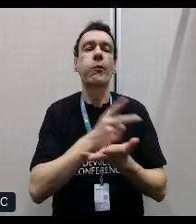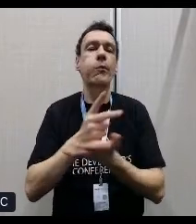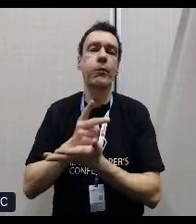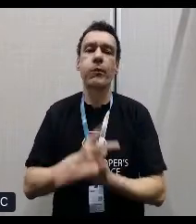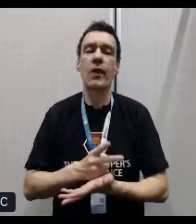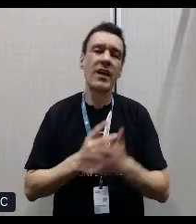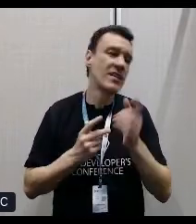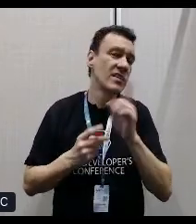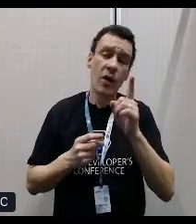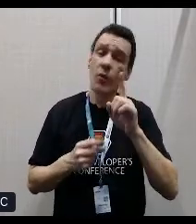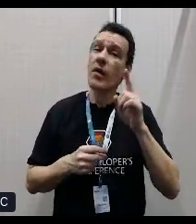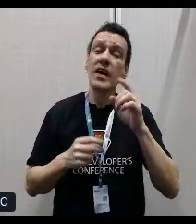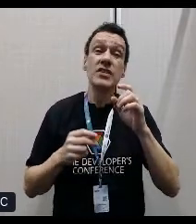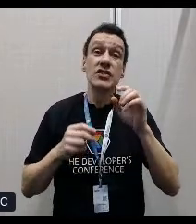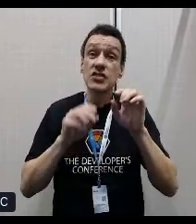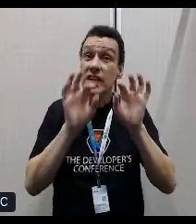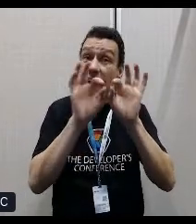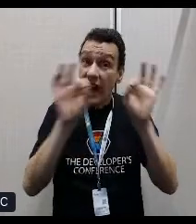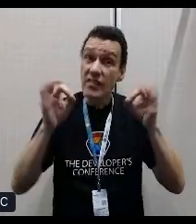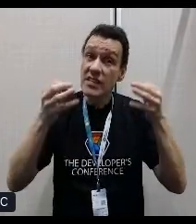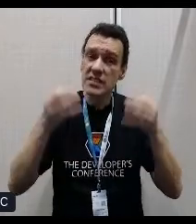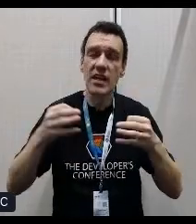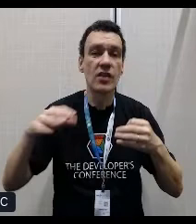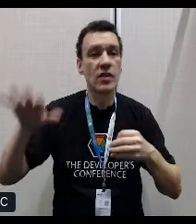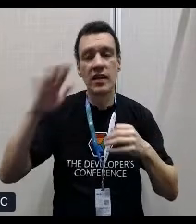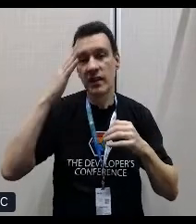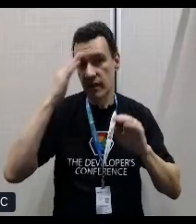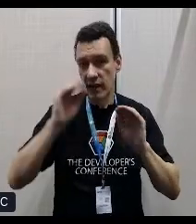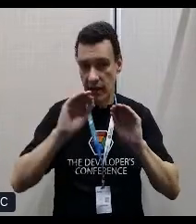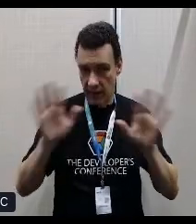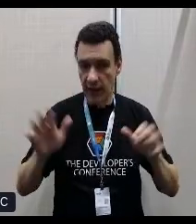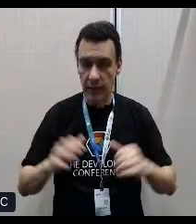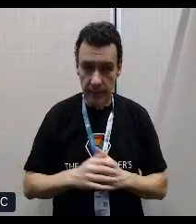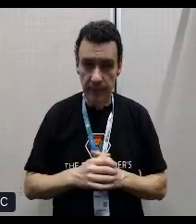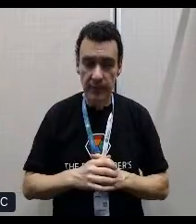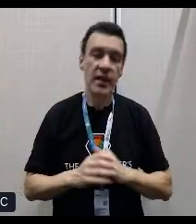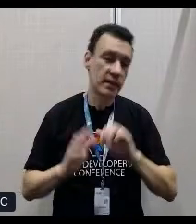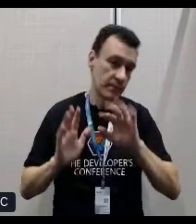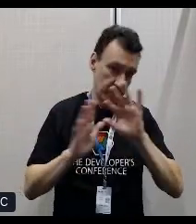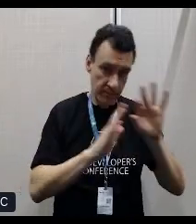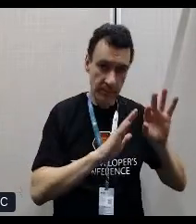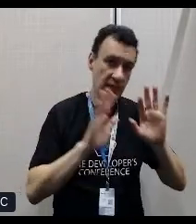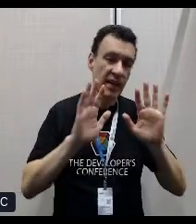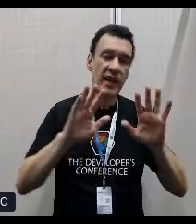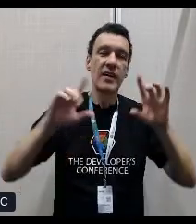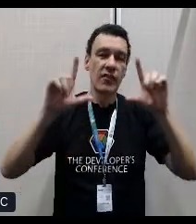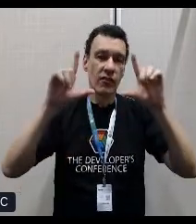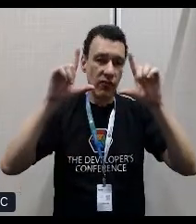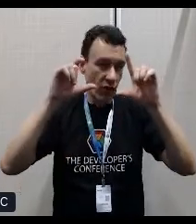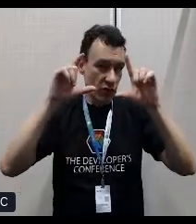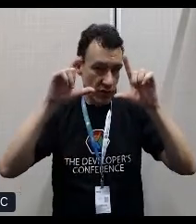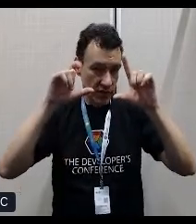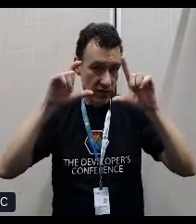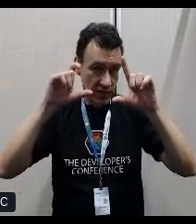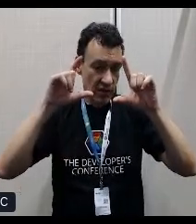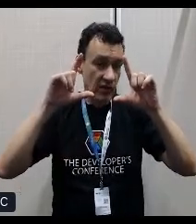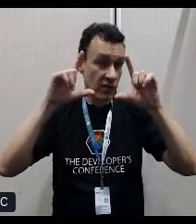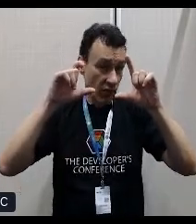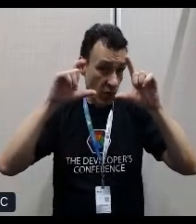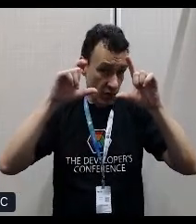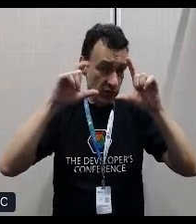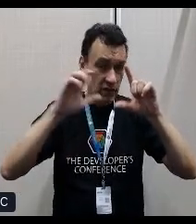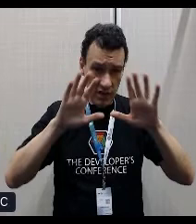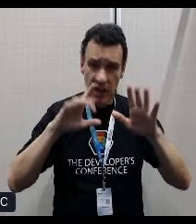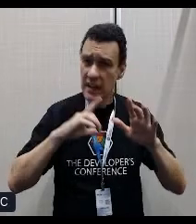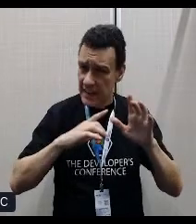Terceiro ponto, as imagens têm texto alternativo. Esse aqui foi um ponto que, quando a gente viu lá os casos de processo dos Estados Unidos, ele